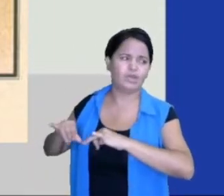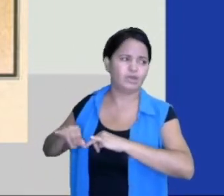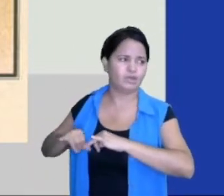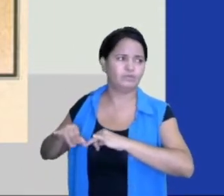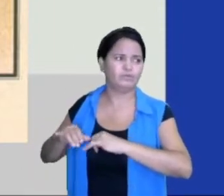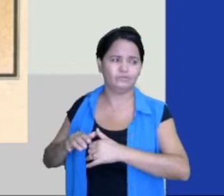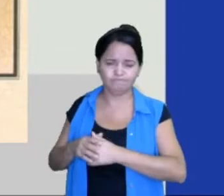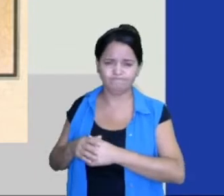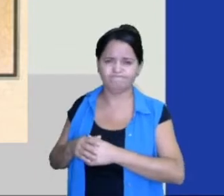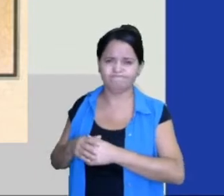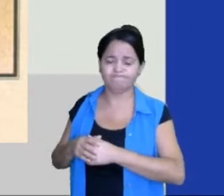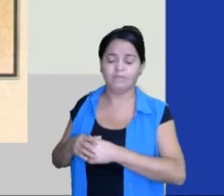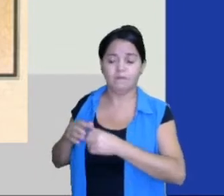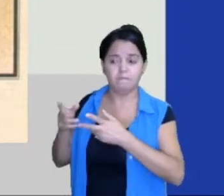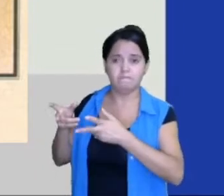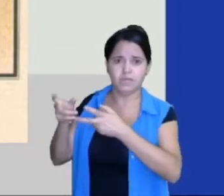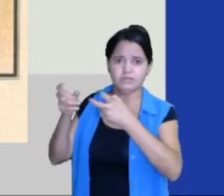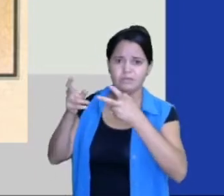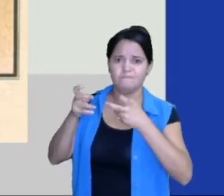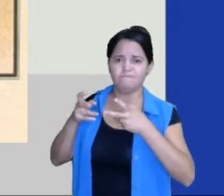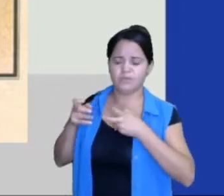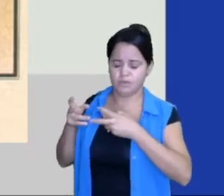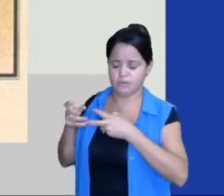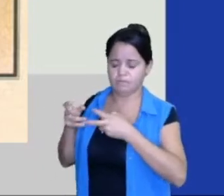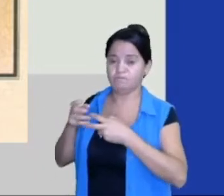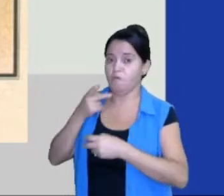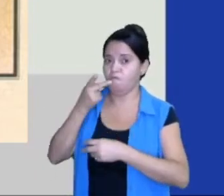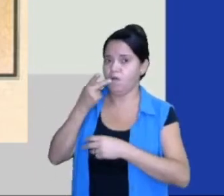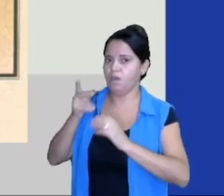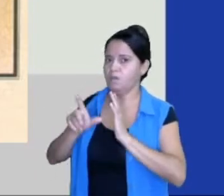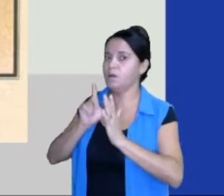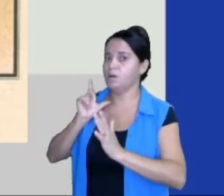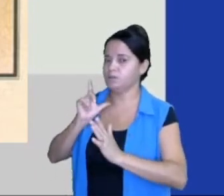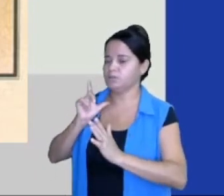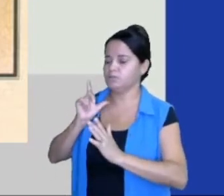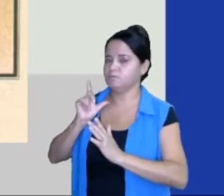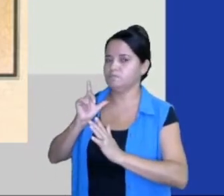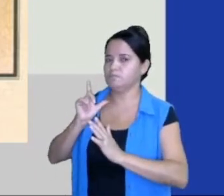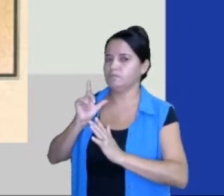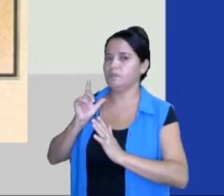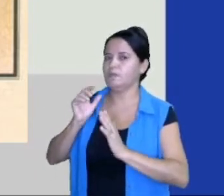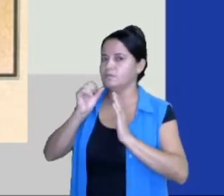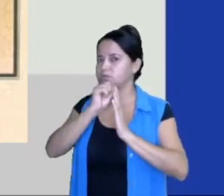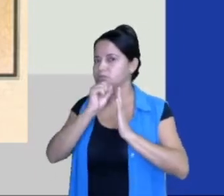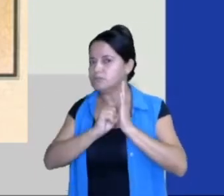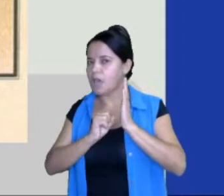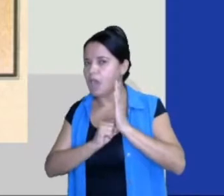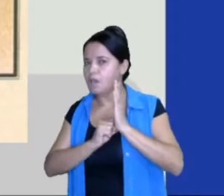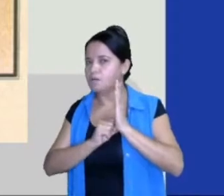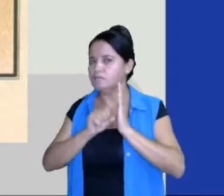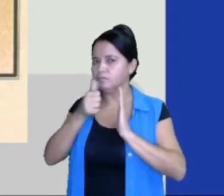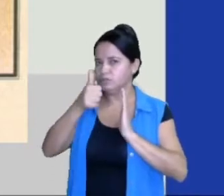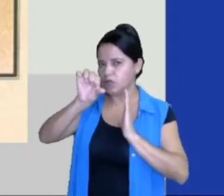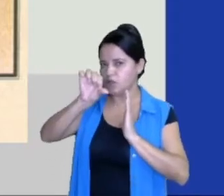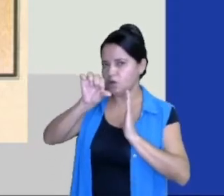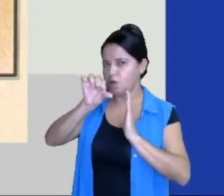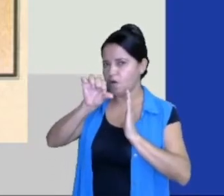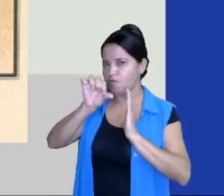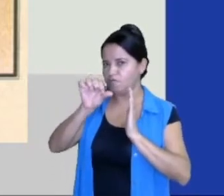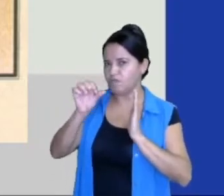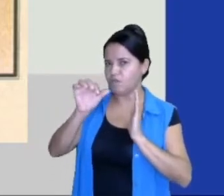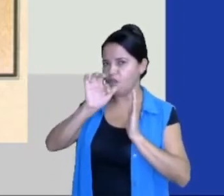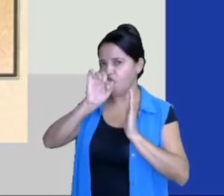É interessante observar que, como eu falei agora há pouco, no final do século XIX,